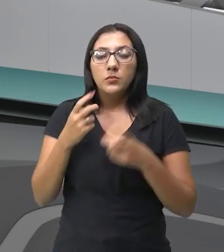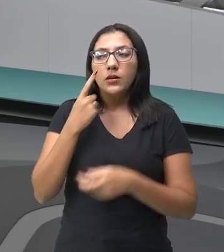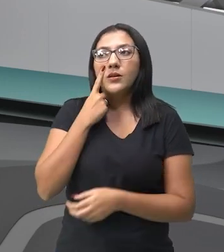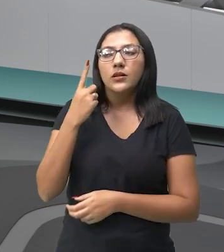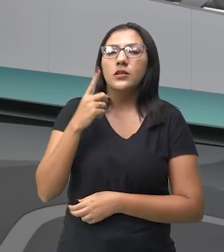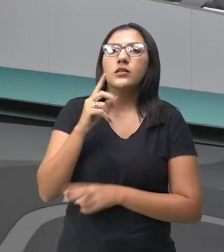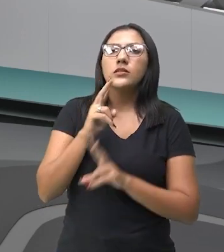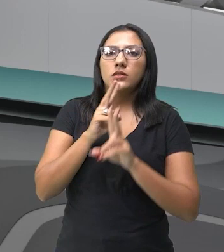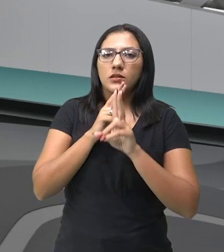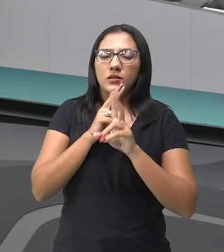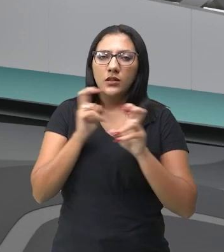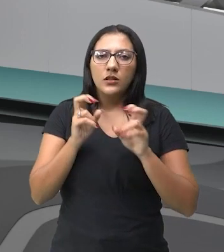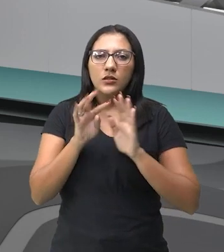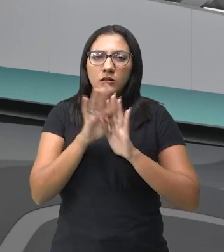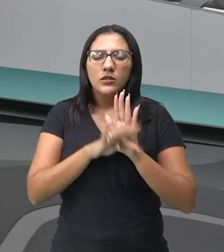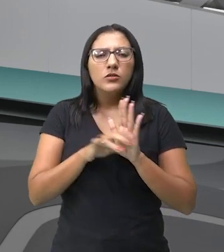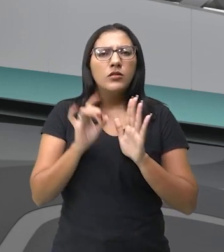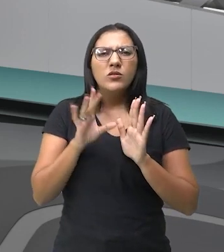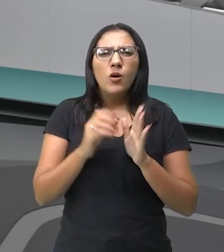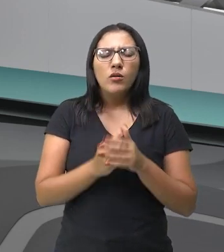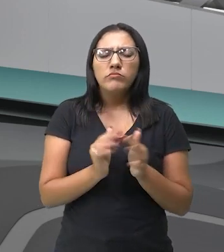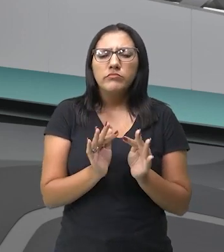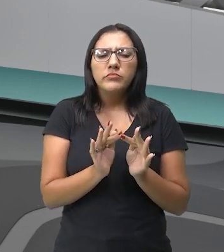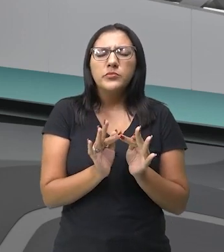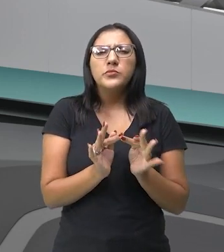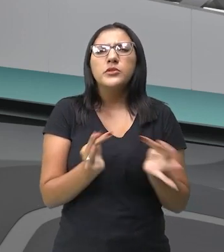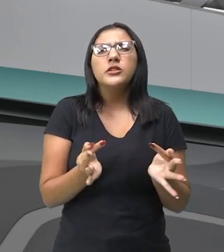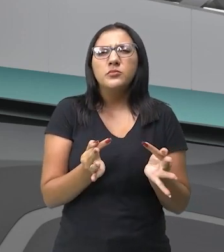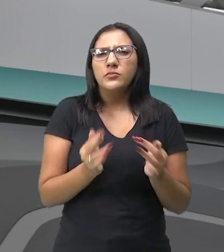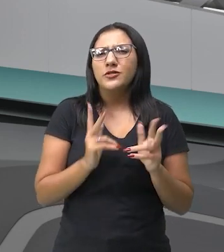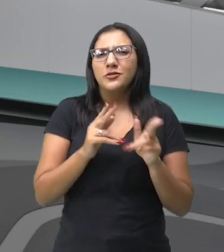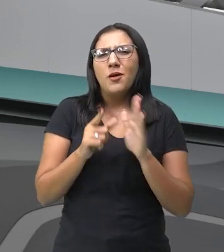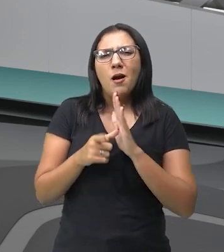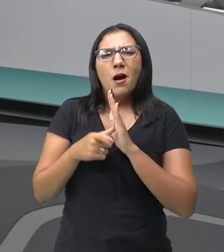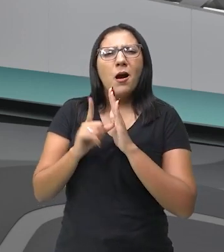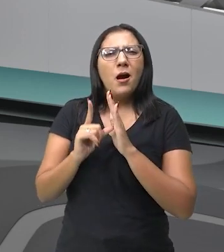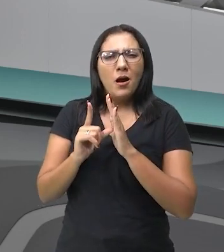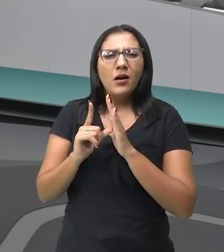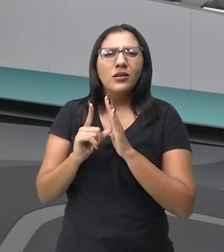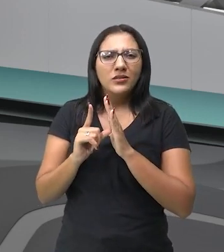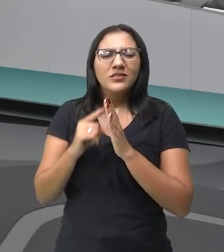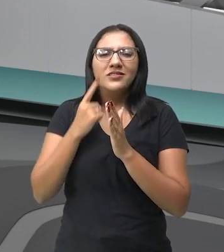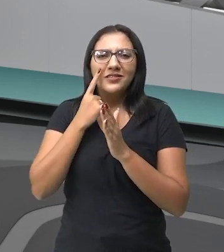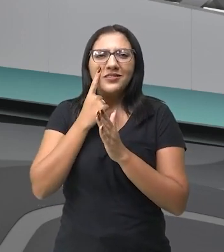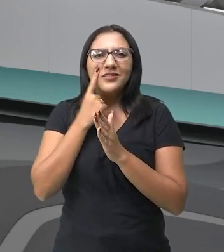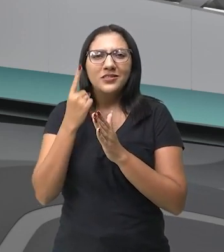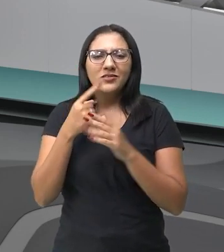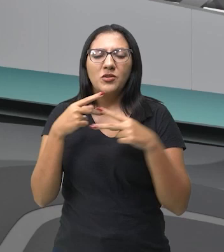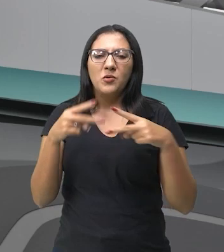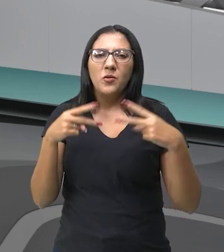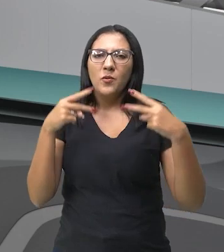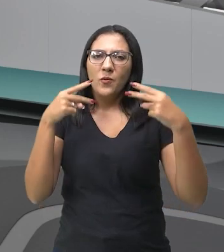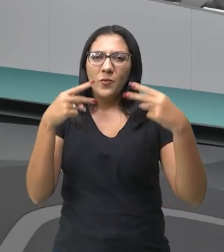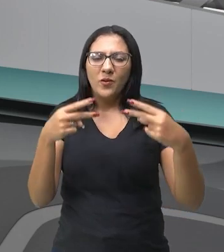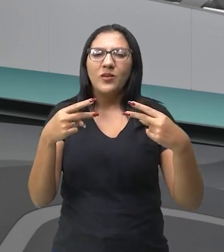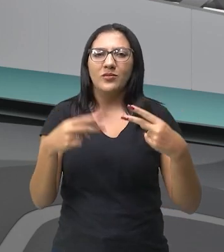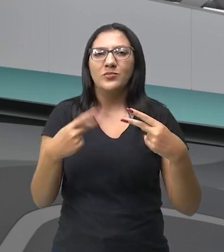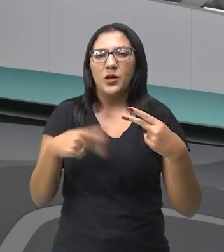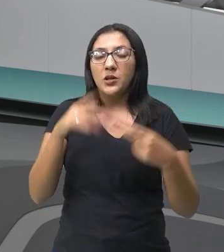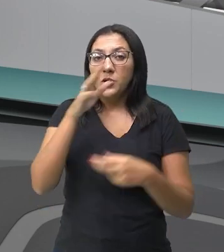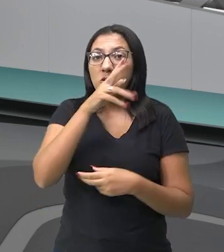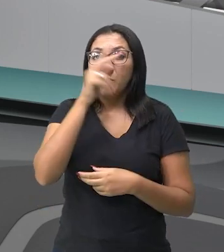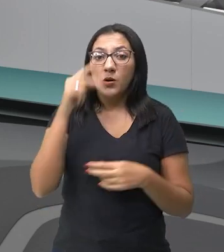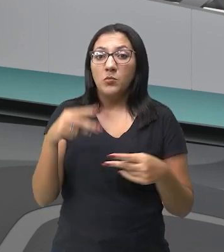da Covid-19. Esse texto aqui, ele é um pouco diferente. Ele vai trazer o quê? Uma outra configuração que nos